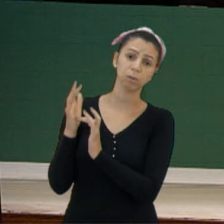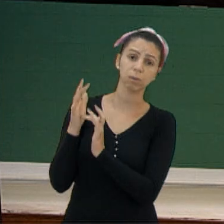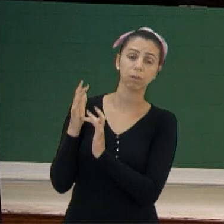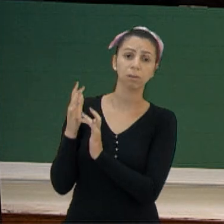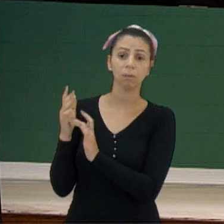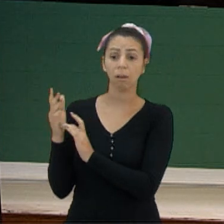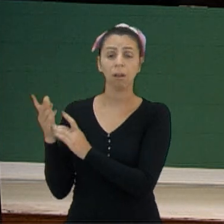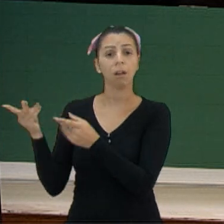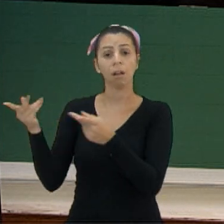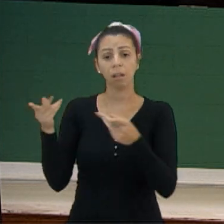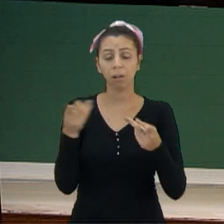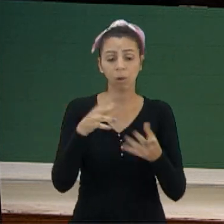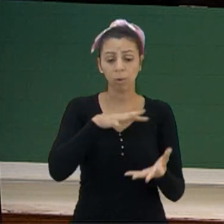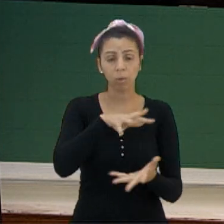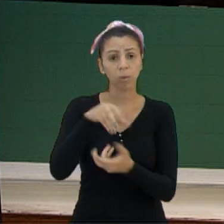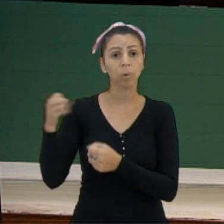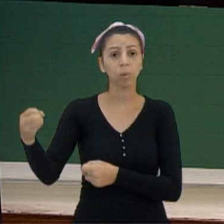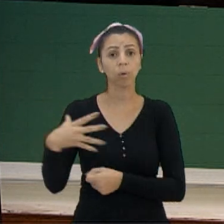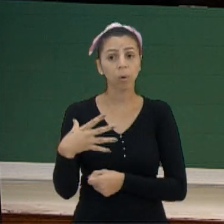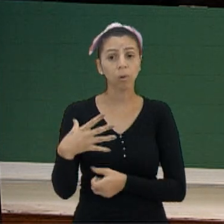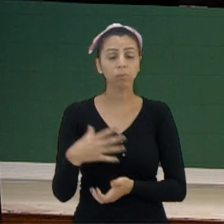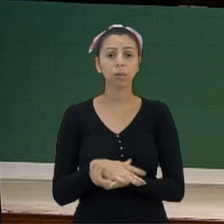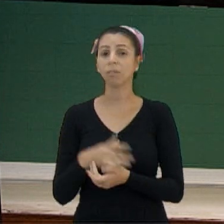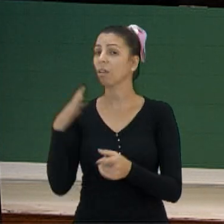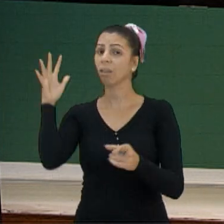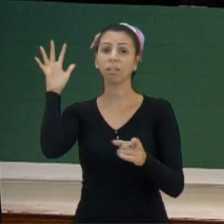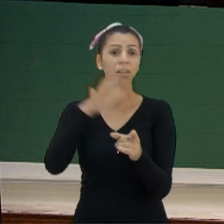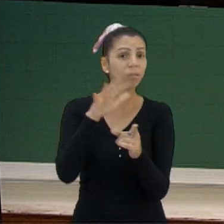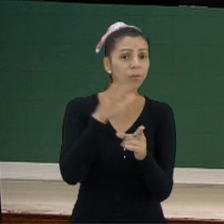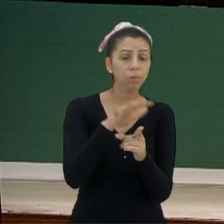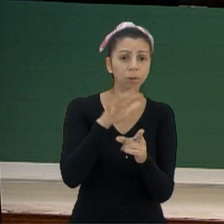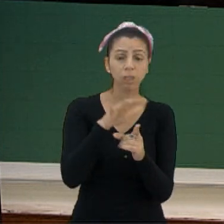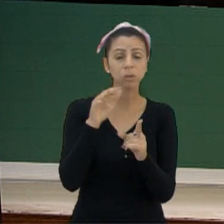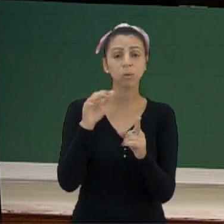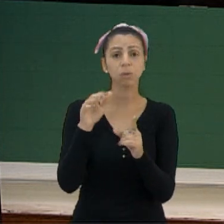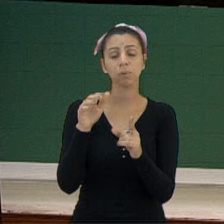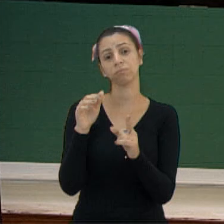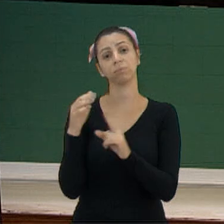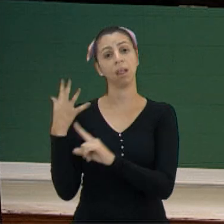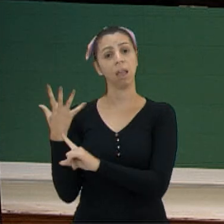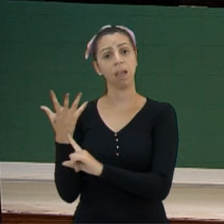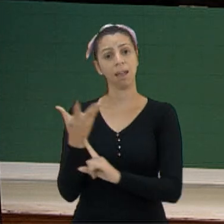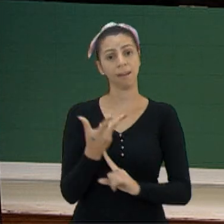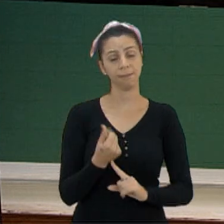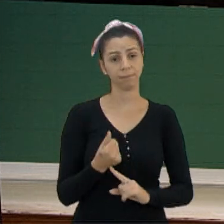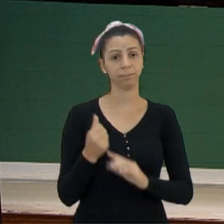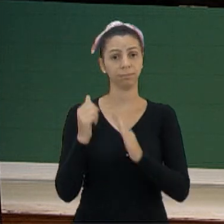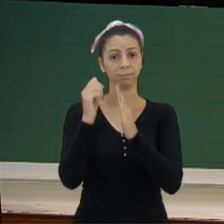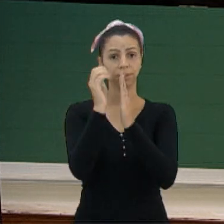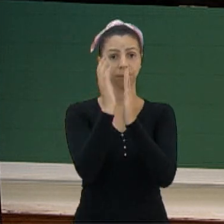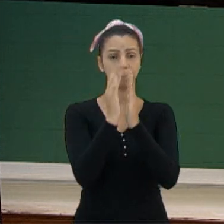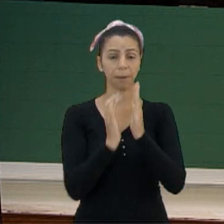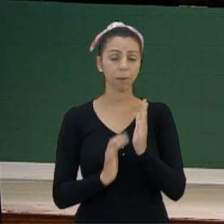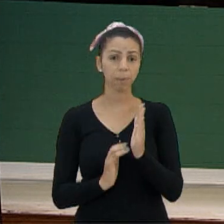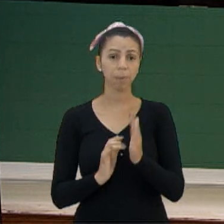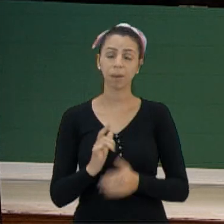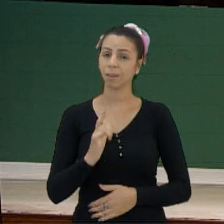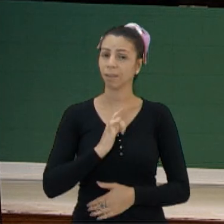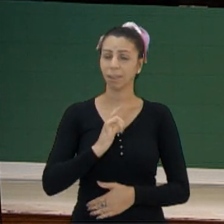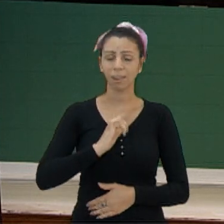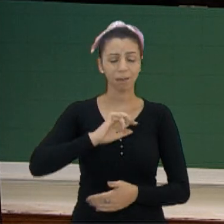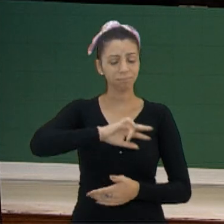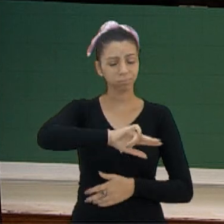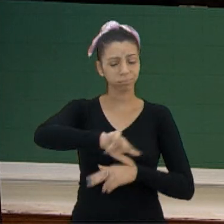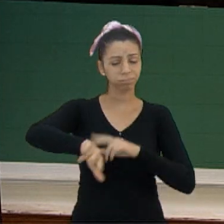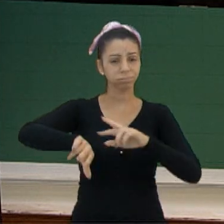a vinda do Novo Mundo. Tudo isso influenciou a arte barroca, né? Então, dá para escrever bastante coisa ali, né? Se quer falar um pouquinho dos